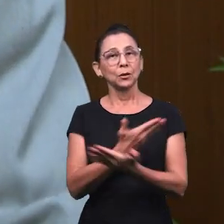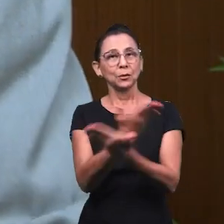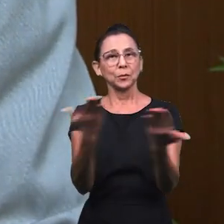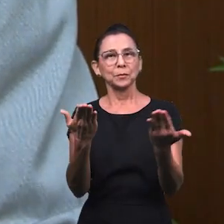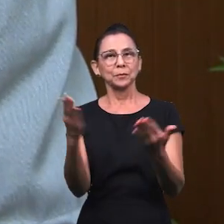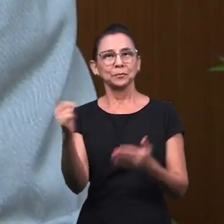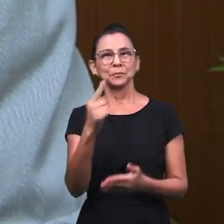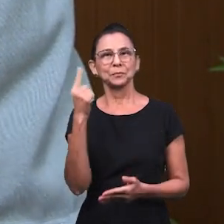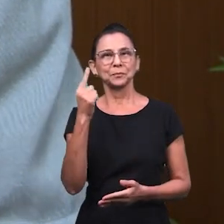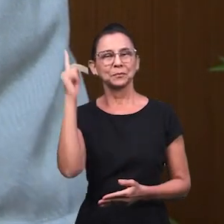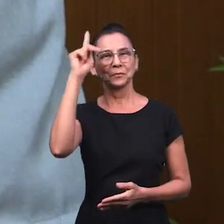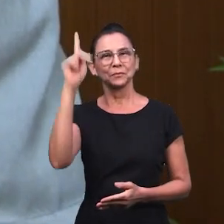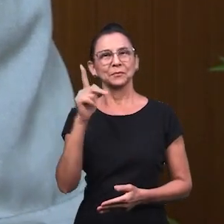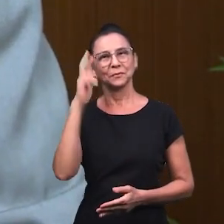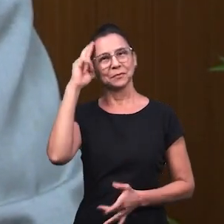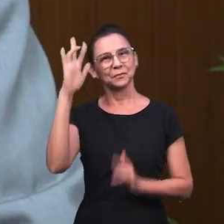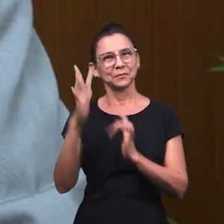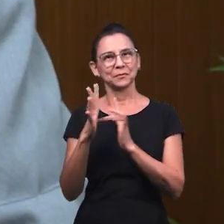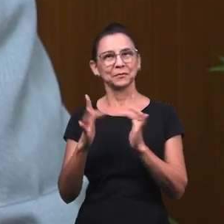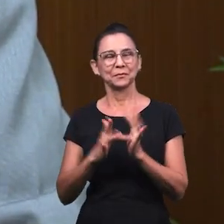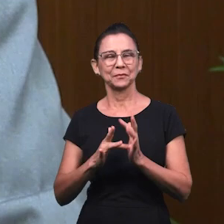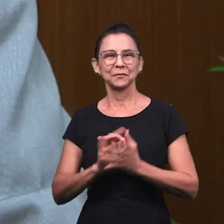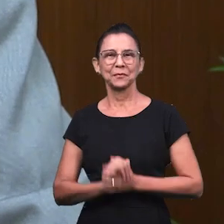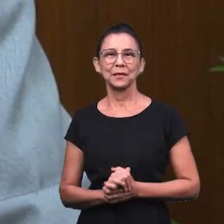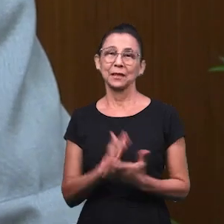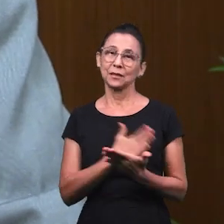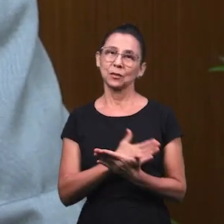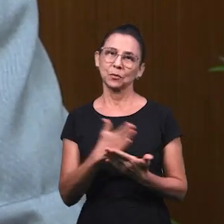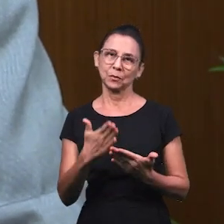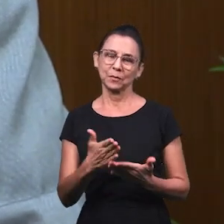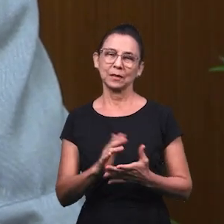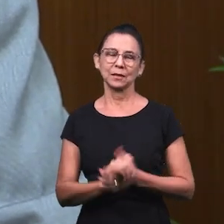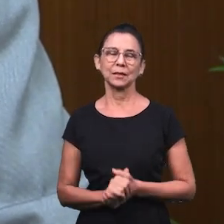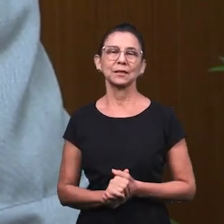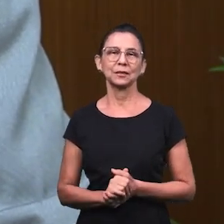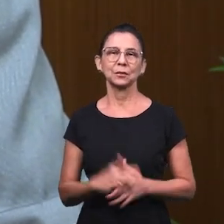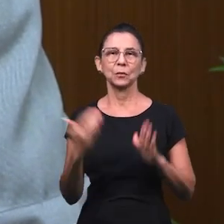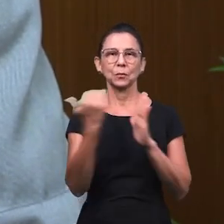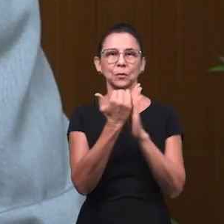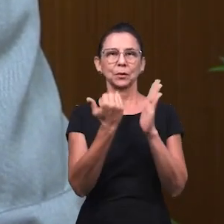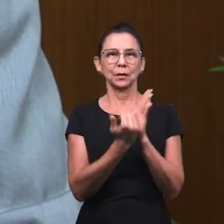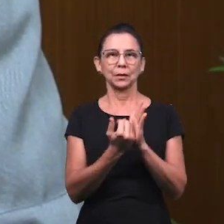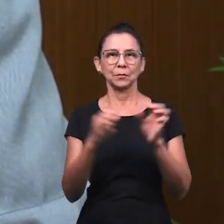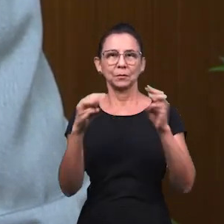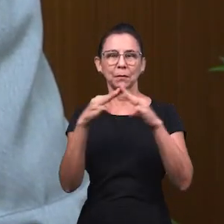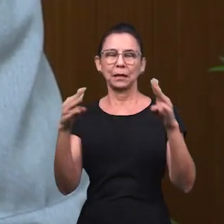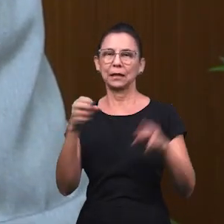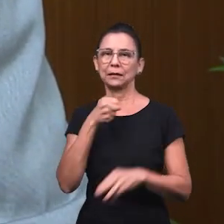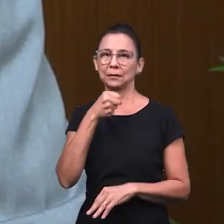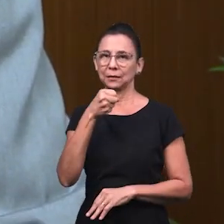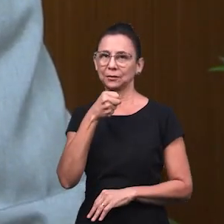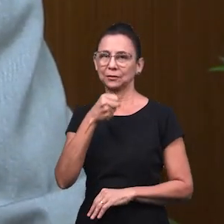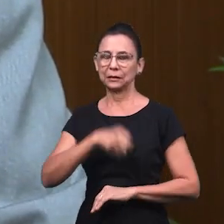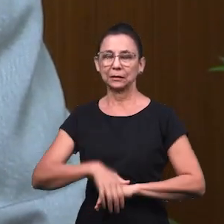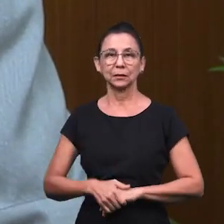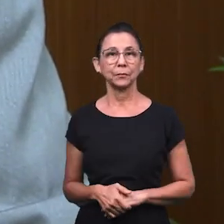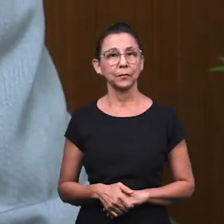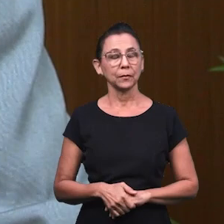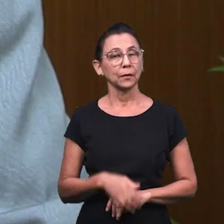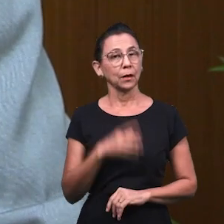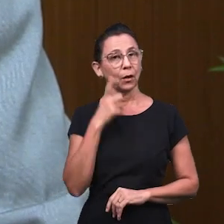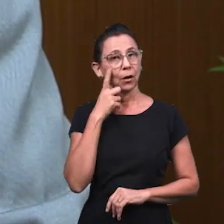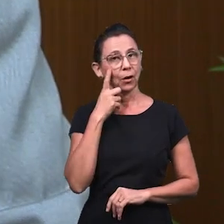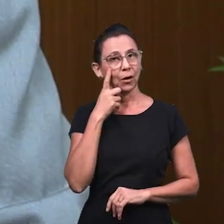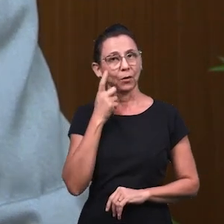Eu saúdo a todos com a paz do Senhor Jesus. Nós estamos começando mais uma edição do Manaim Entrevista. E olha